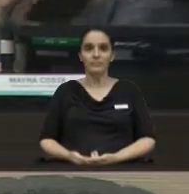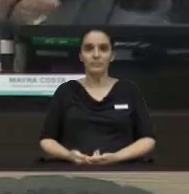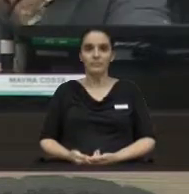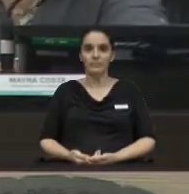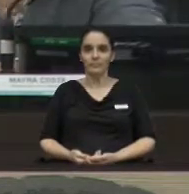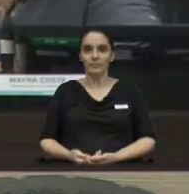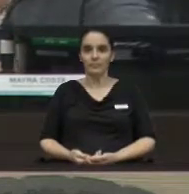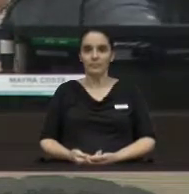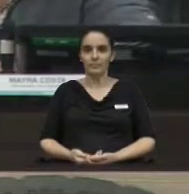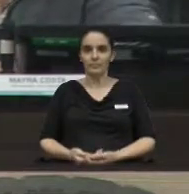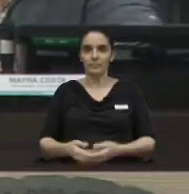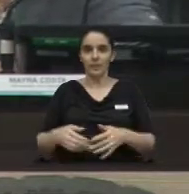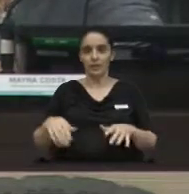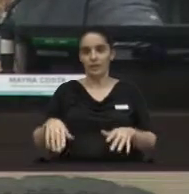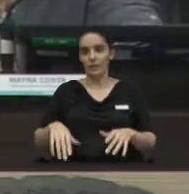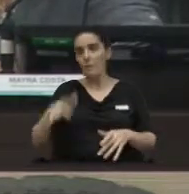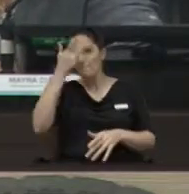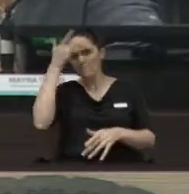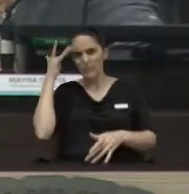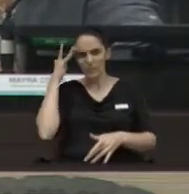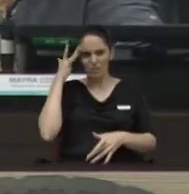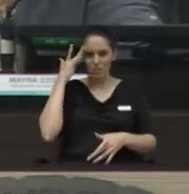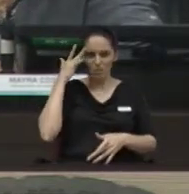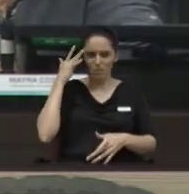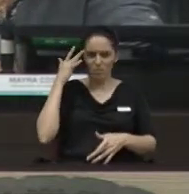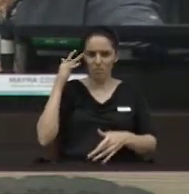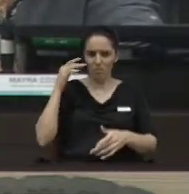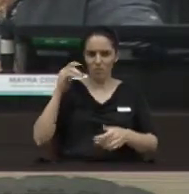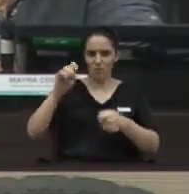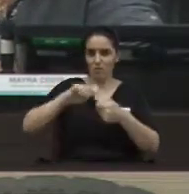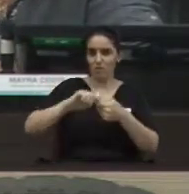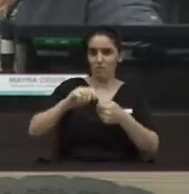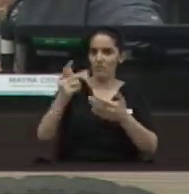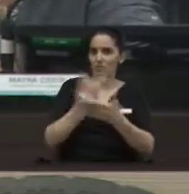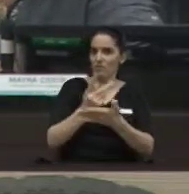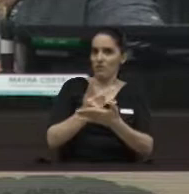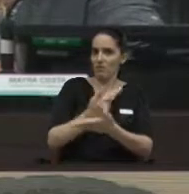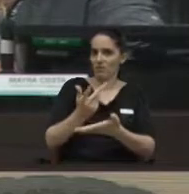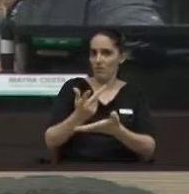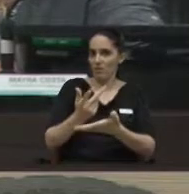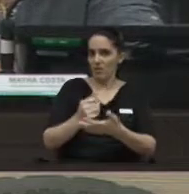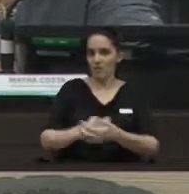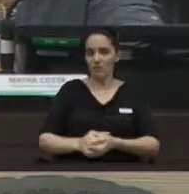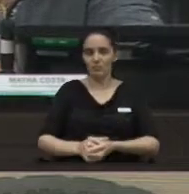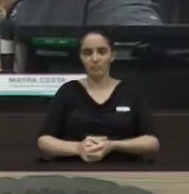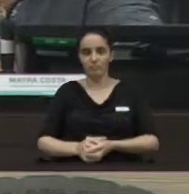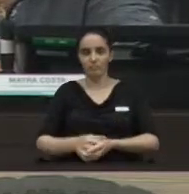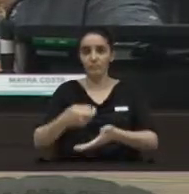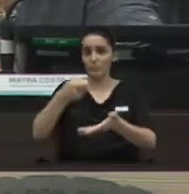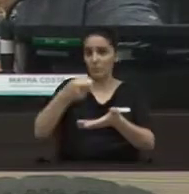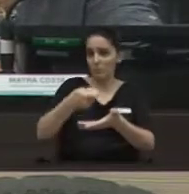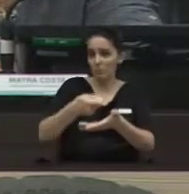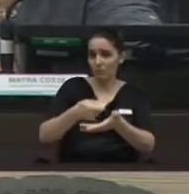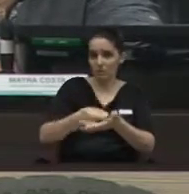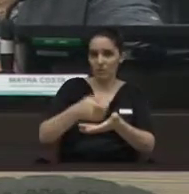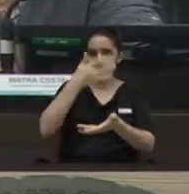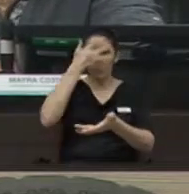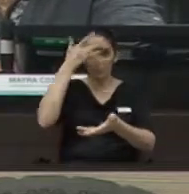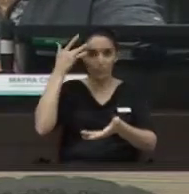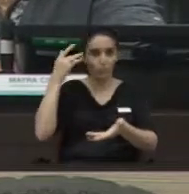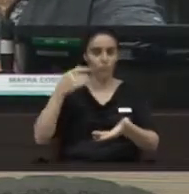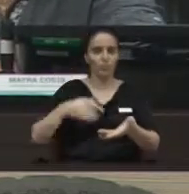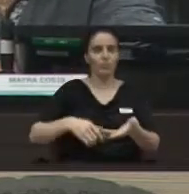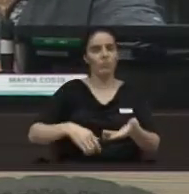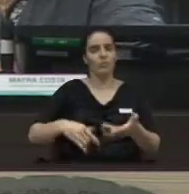mau uso do transporte ou da gratuidade, que é, mais uma vez, que é paga por quem paga a passagem todos os